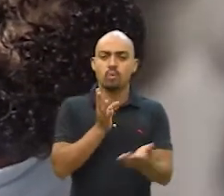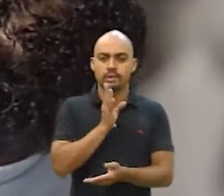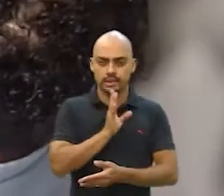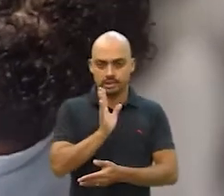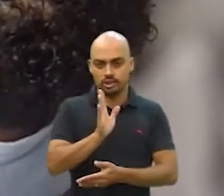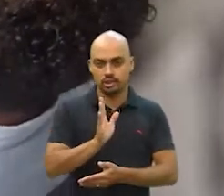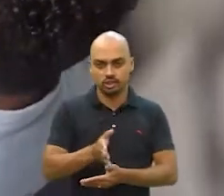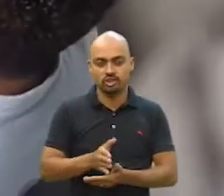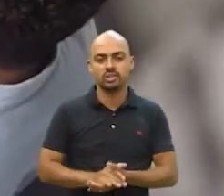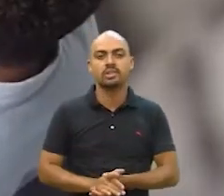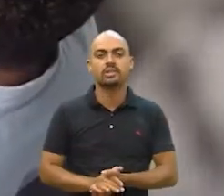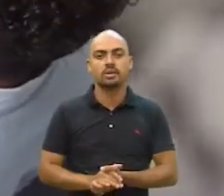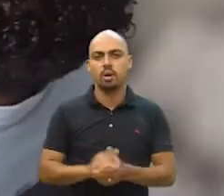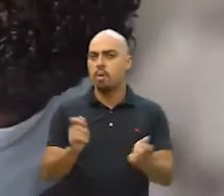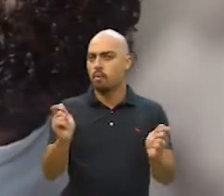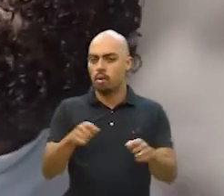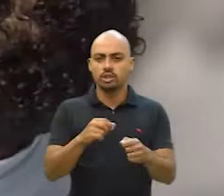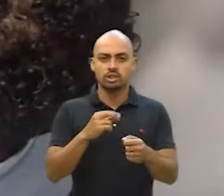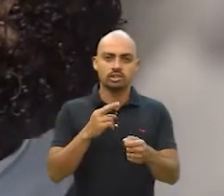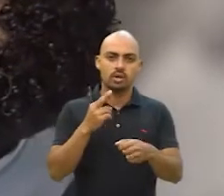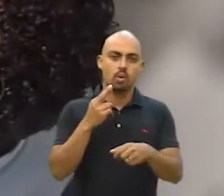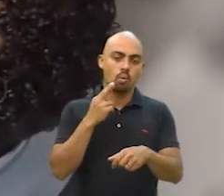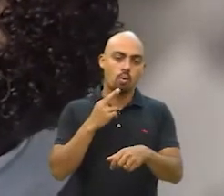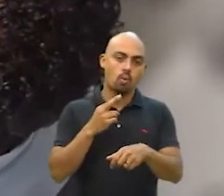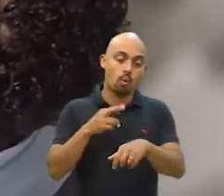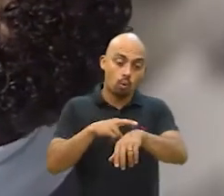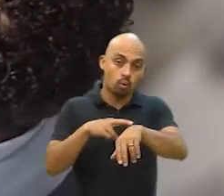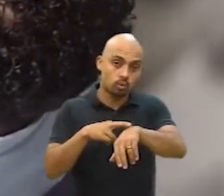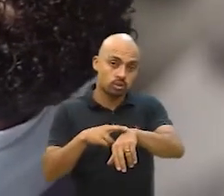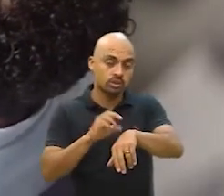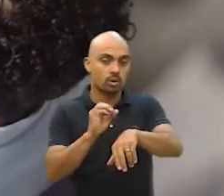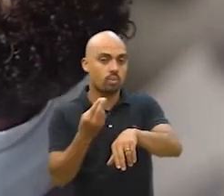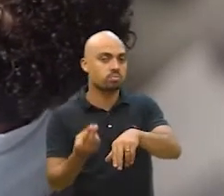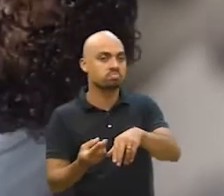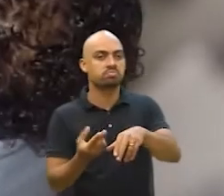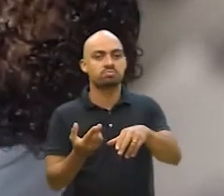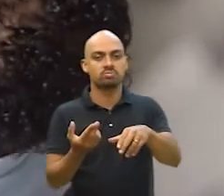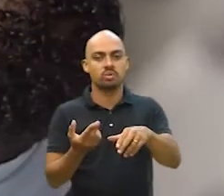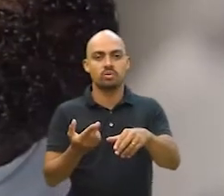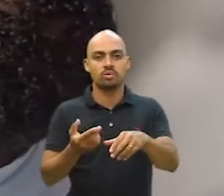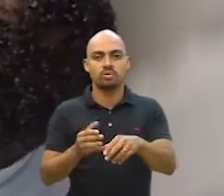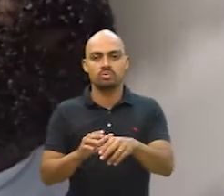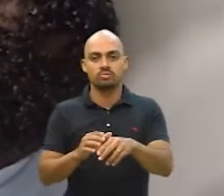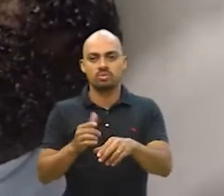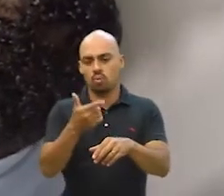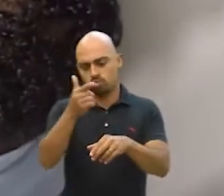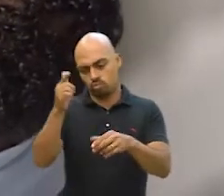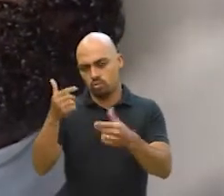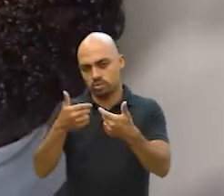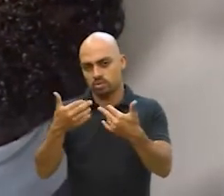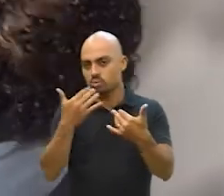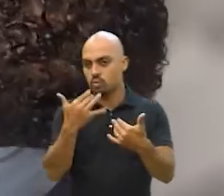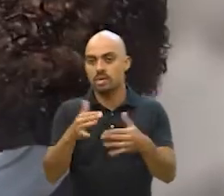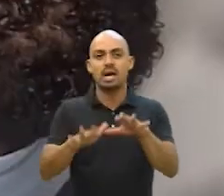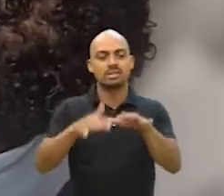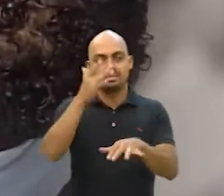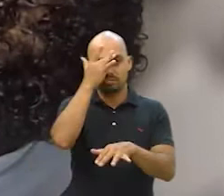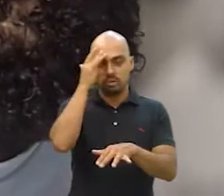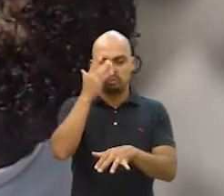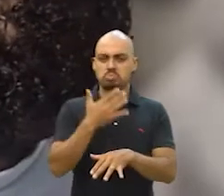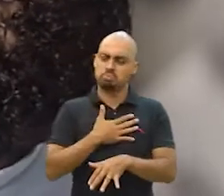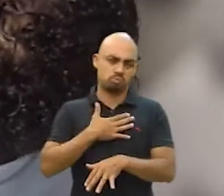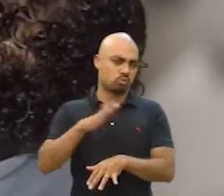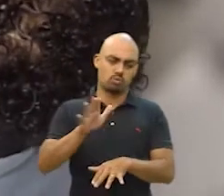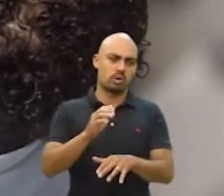conhecemos. Poderia ser a cebola roxa. Poderia ser a cebola roxa. Você poderia também... tem aquelas pessoas que não gostam de cebola, né?